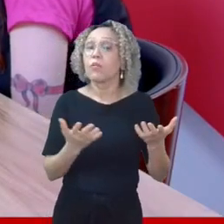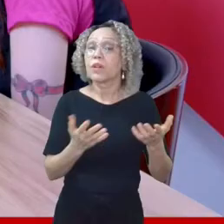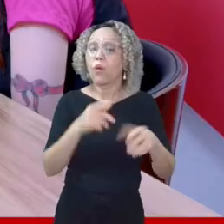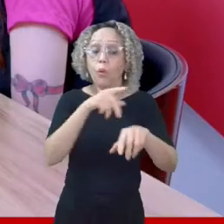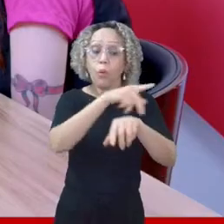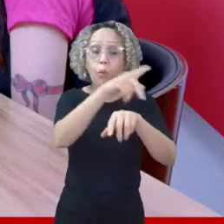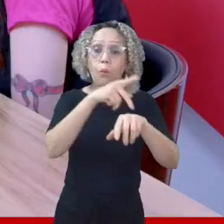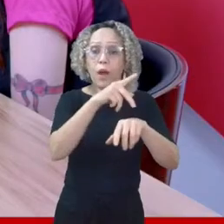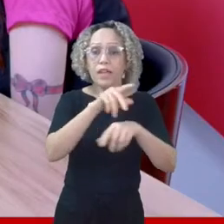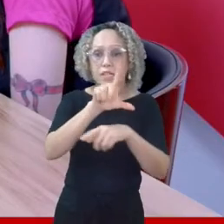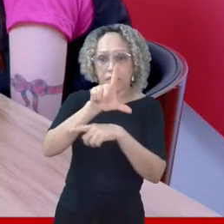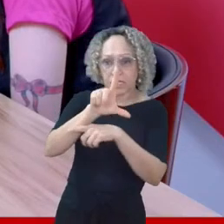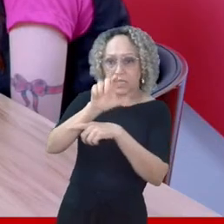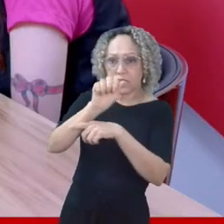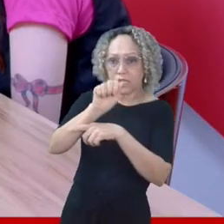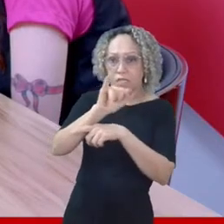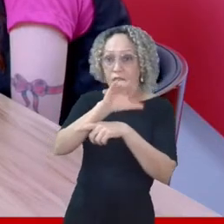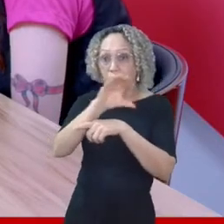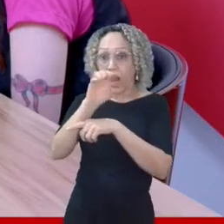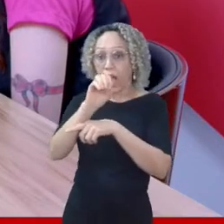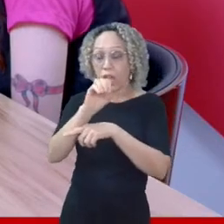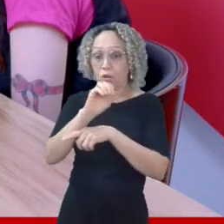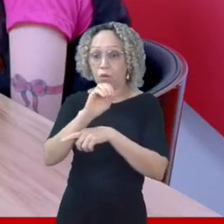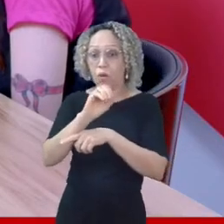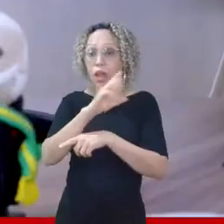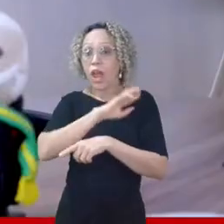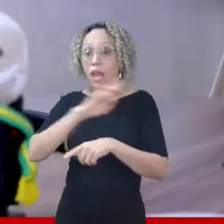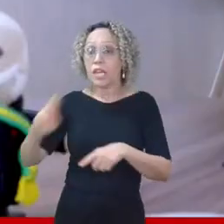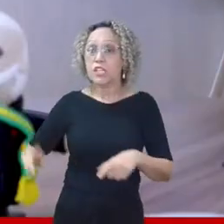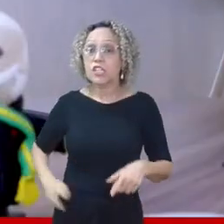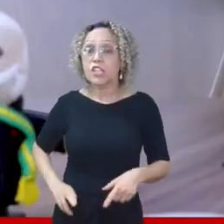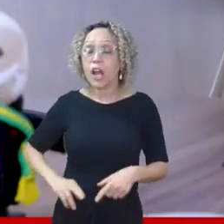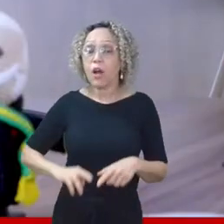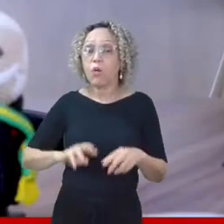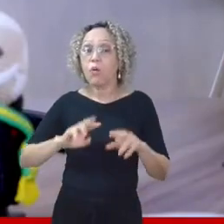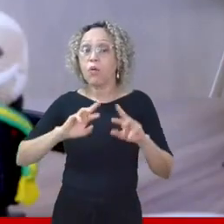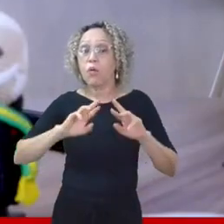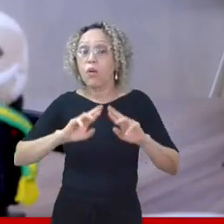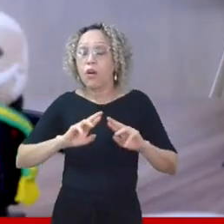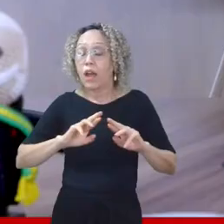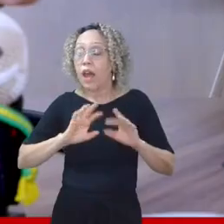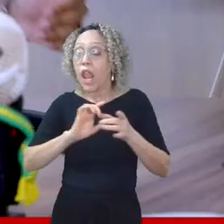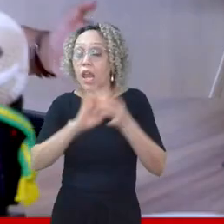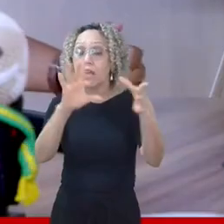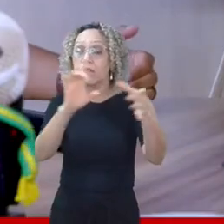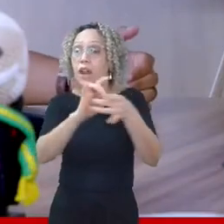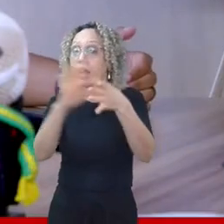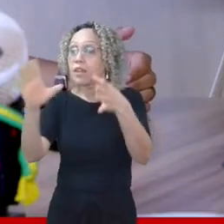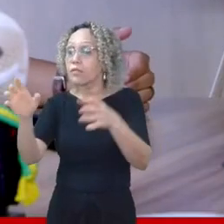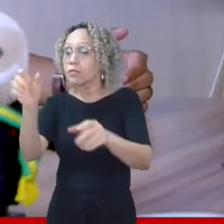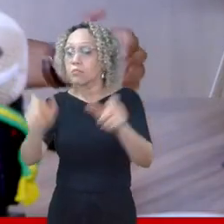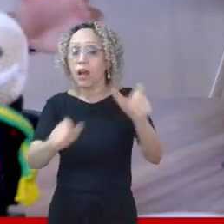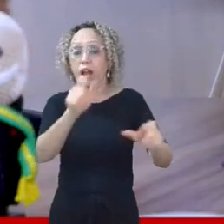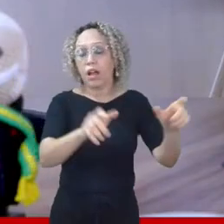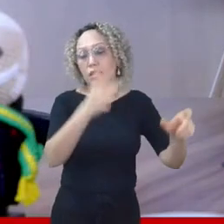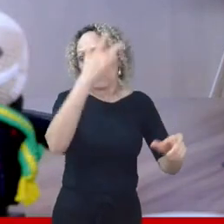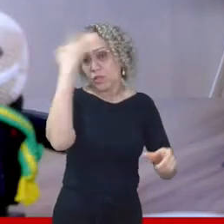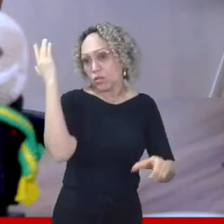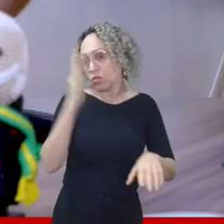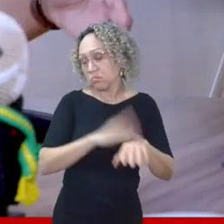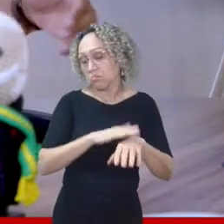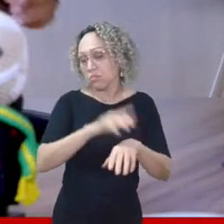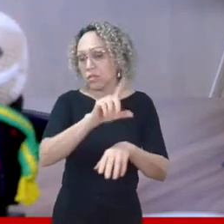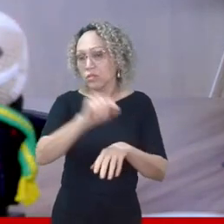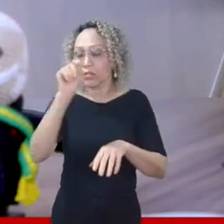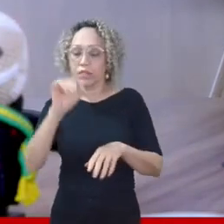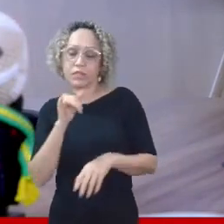diretamente e garantir esse Estado laico. O primeiro é o artigo 5º, que são os direitos fundamentais, que dá aos cidadãos o direito de